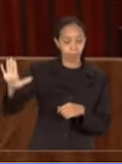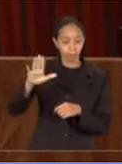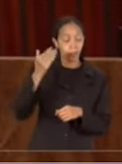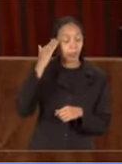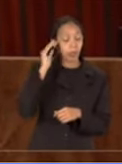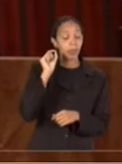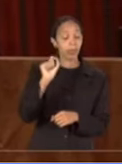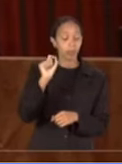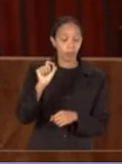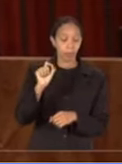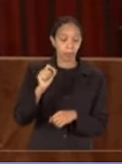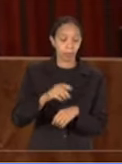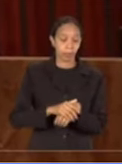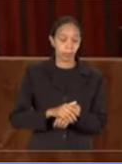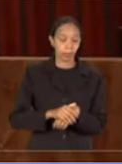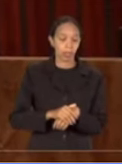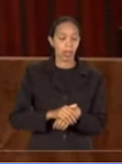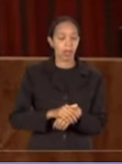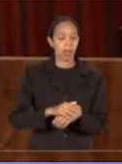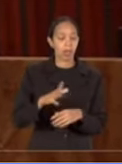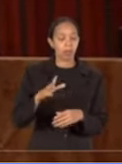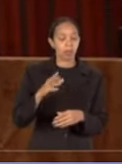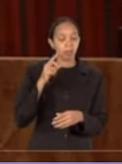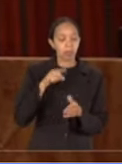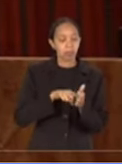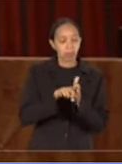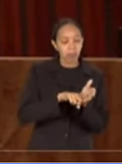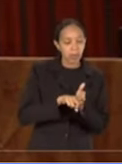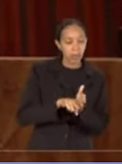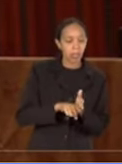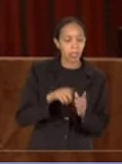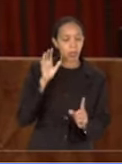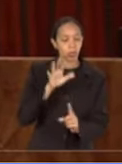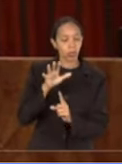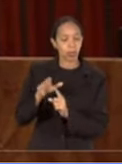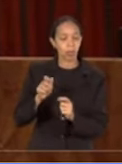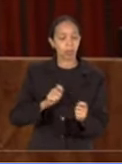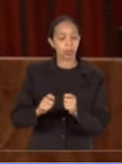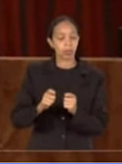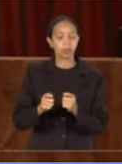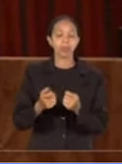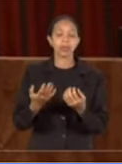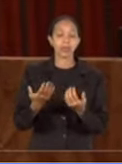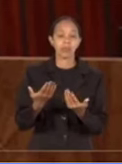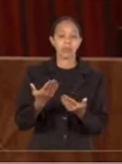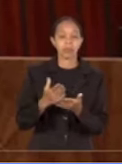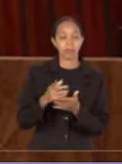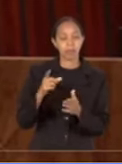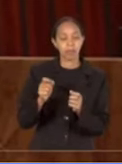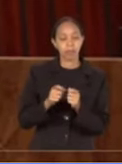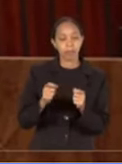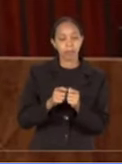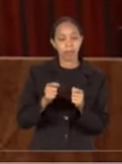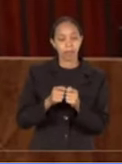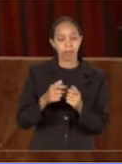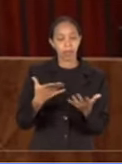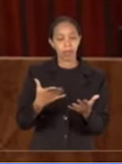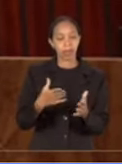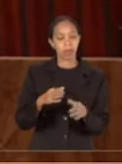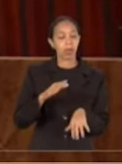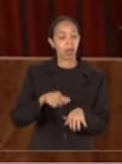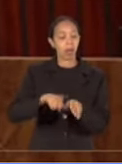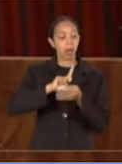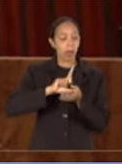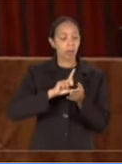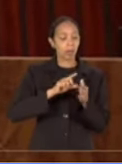que: 1. A apuração do abuso de poder econômico é realizada de forma objetiva entre a massa de recursos investida na pré-campanha